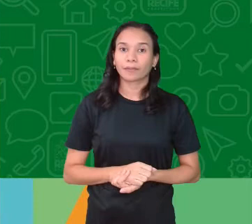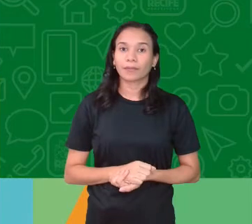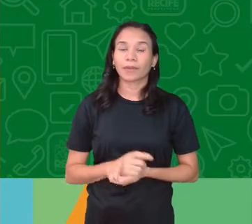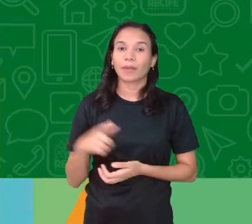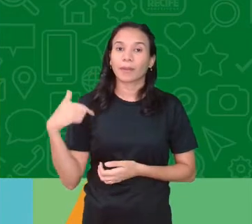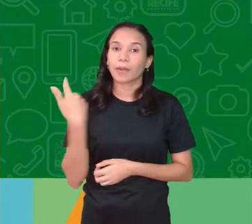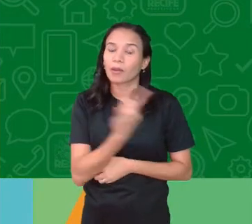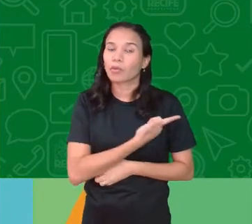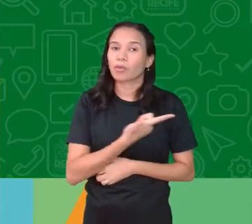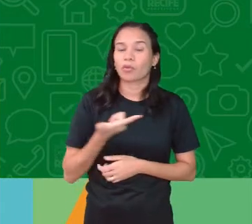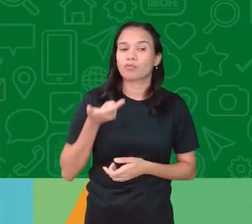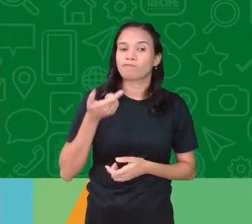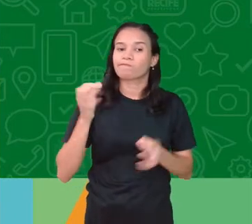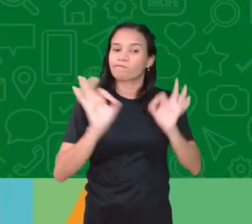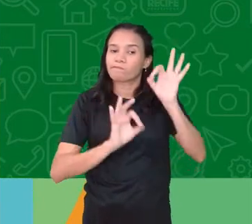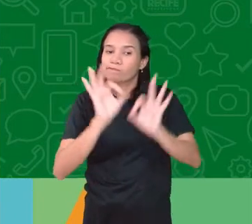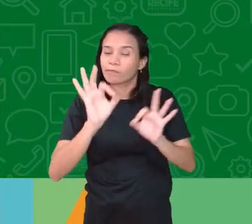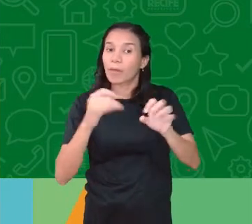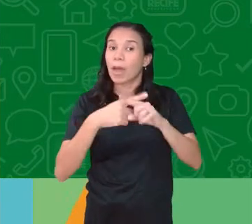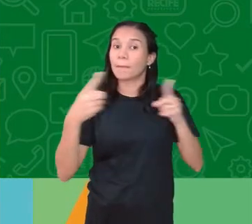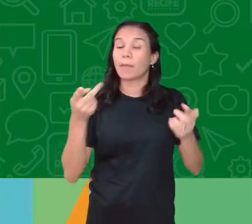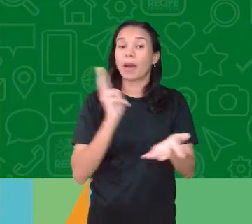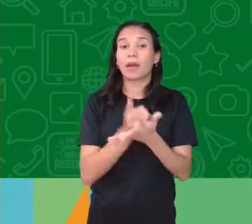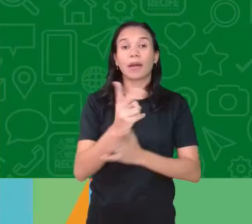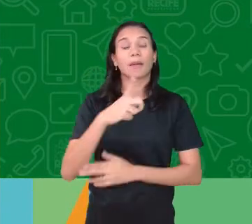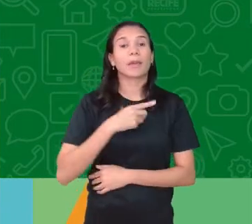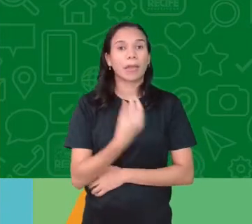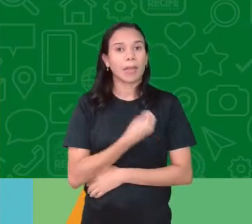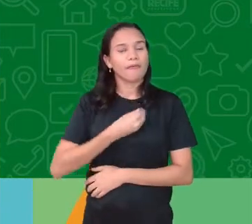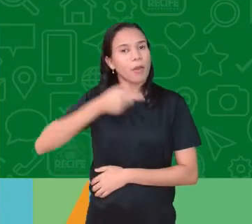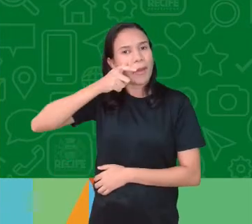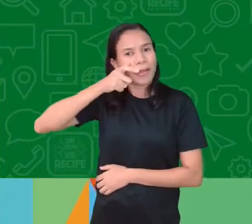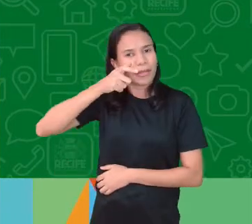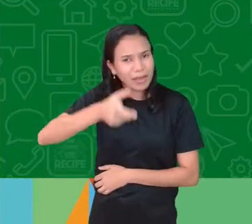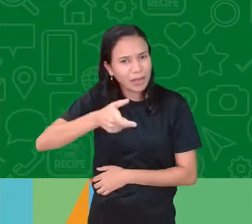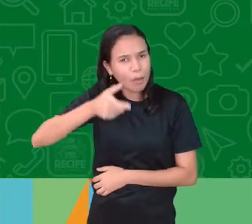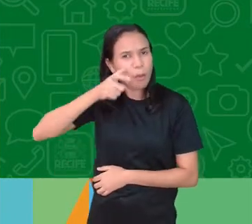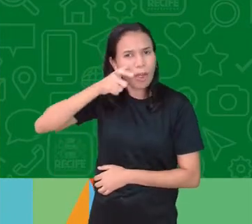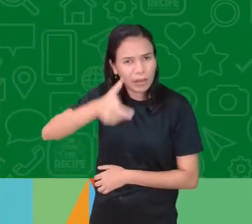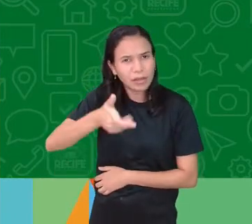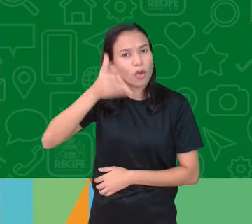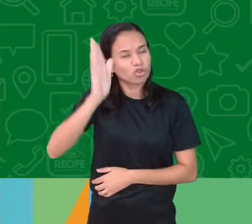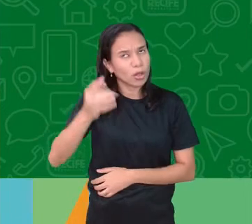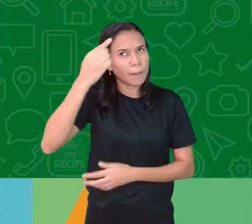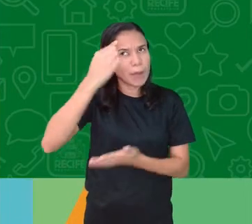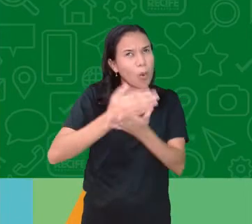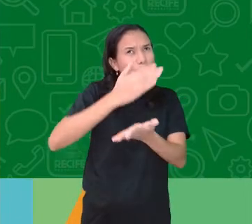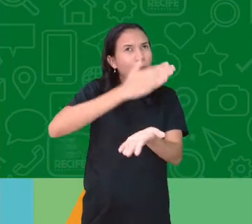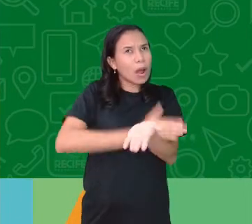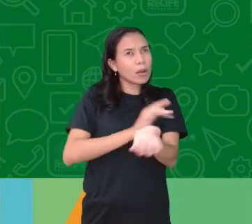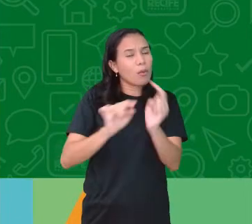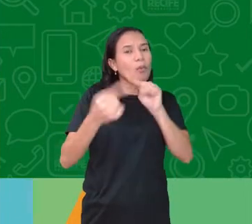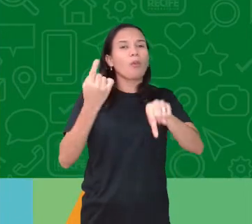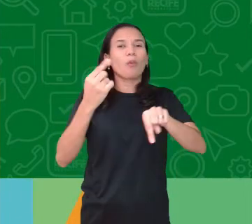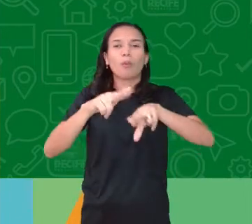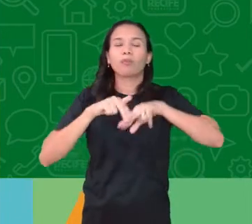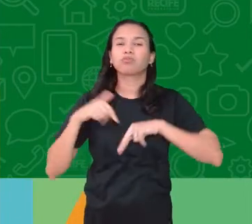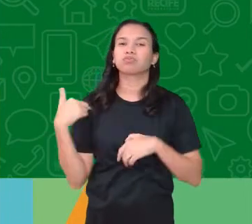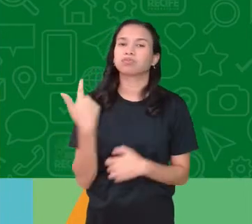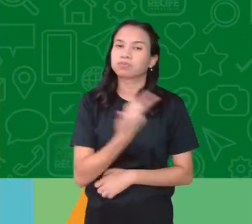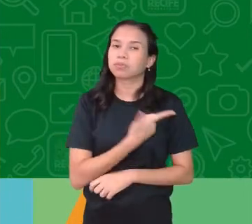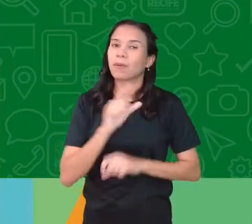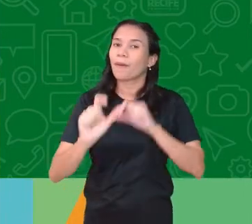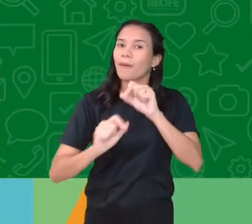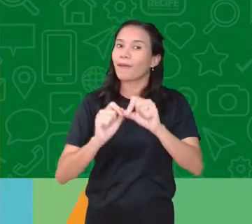gente chama de improviso. Mas sempre existe uma intenção, seja ela programada ou não. Então, às vezes, a gente tem uma